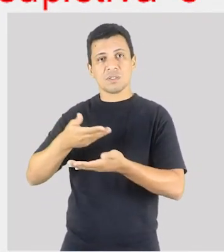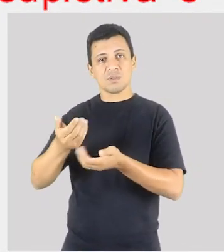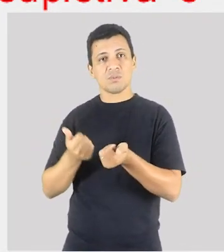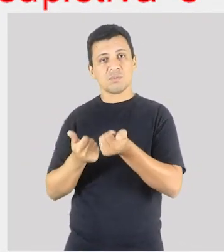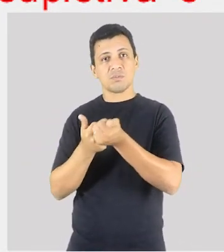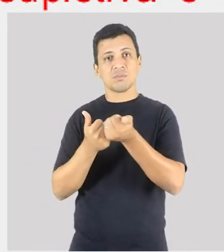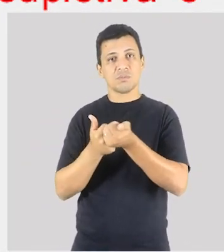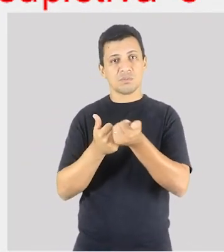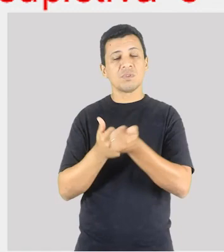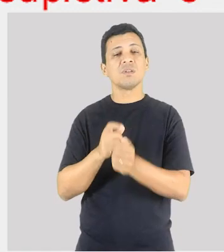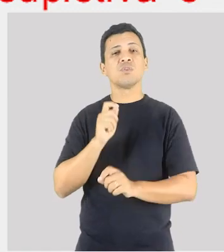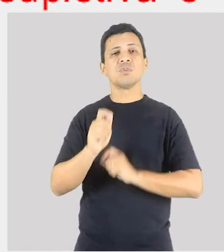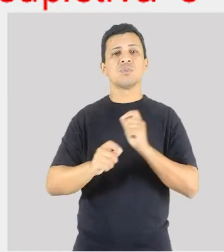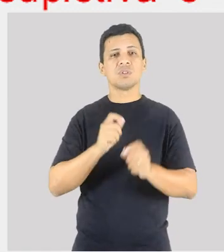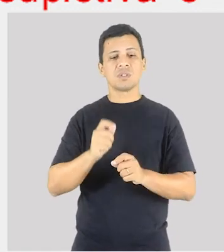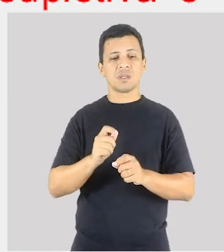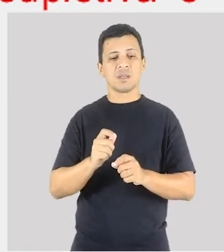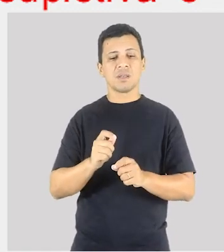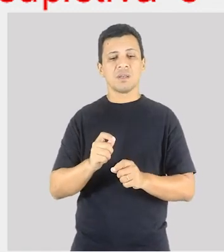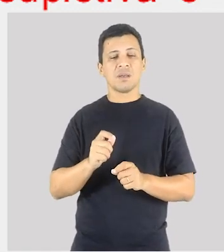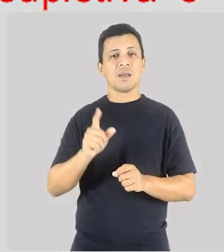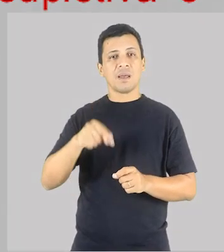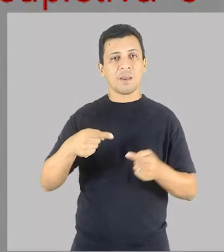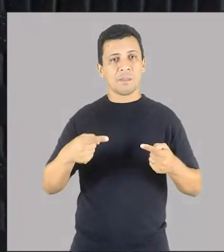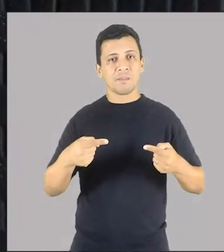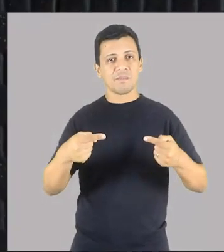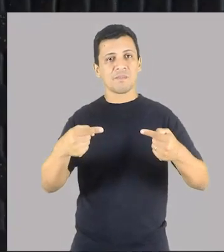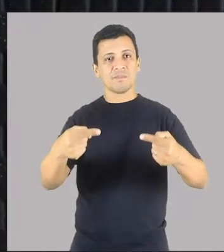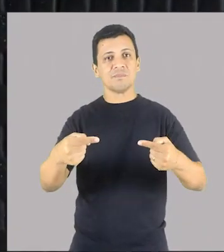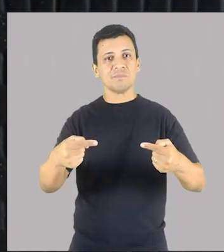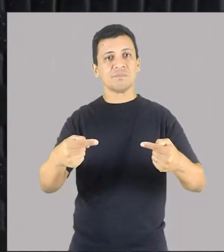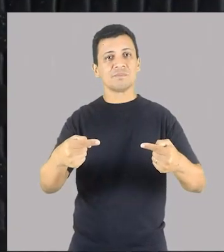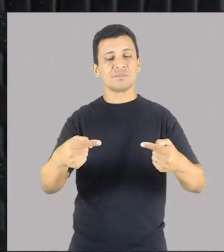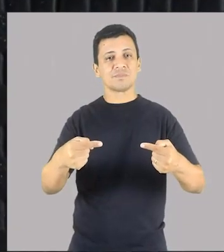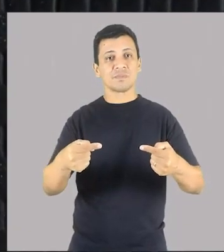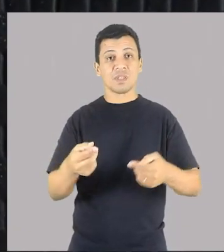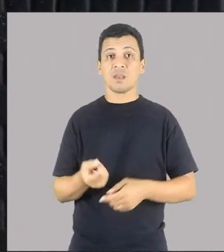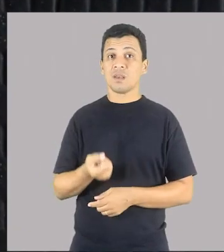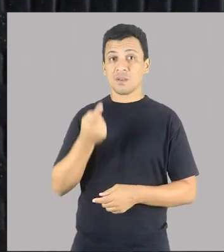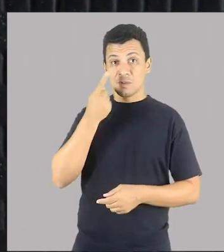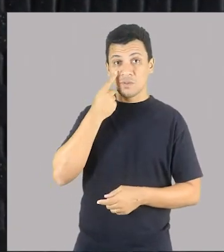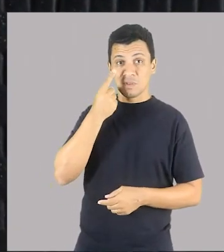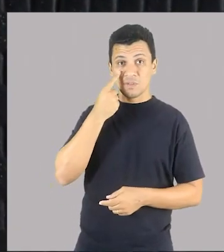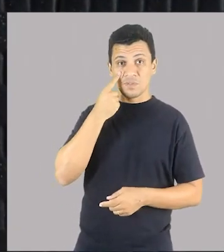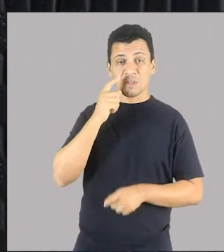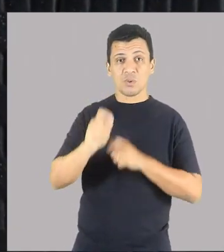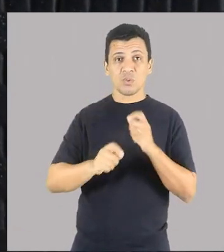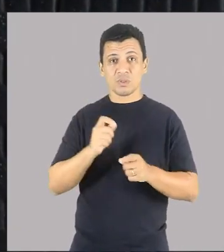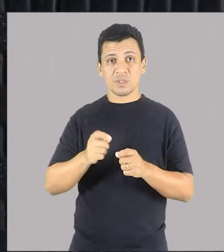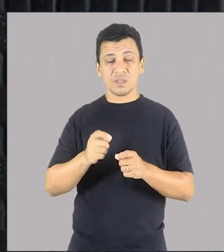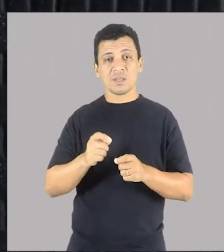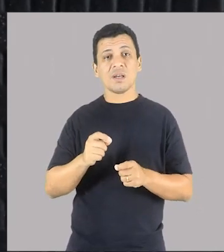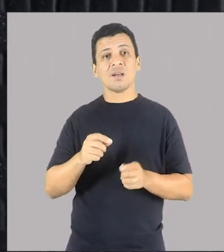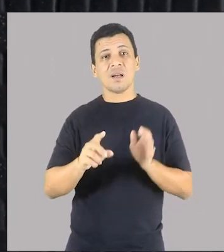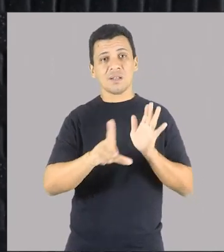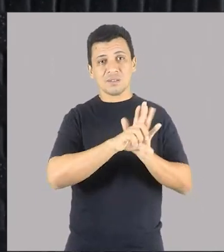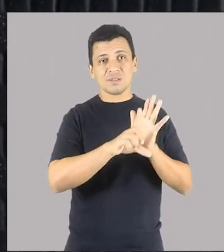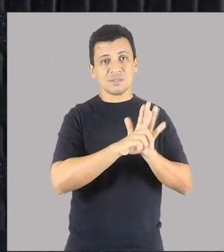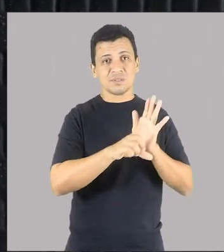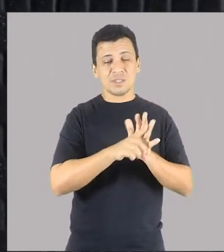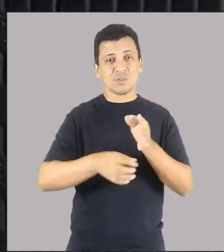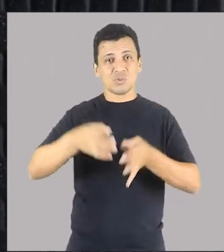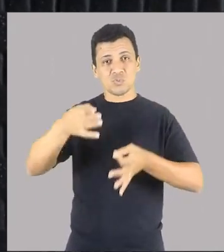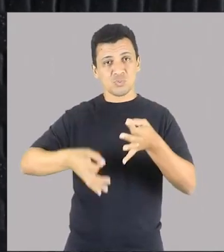supletiva, subsidiária, ou seja, paralela, tá? Como vamos observar em breve, em regime jurídico-administrativo,